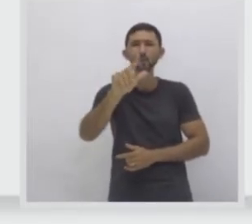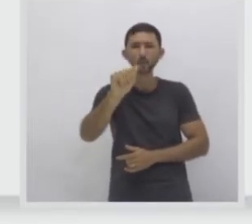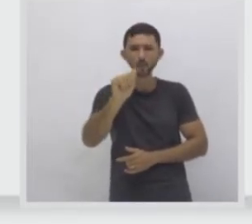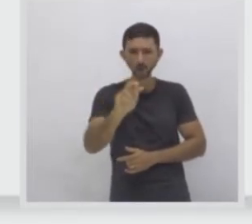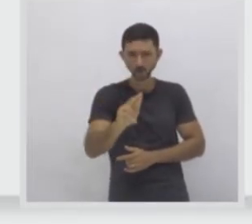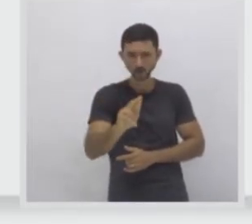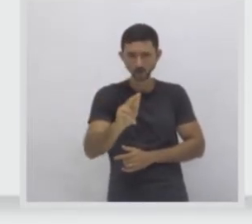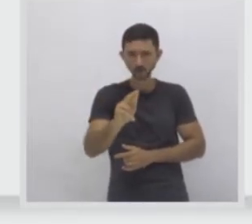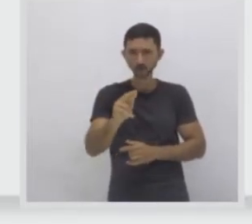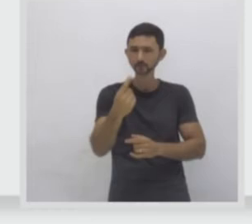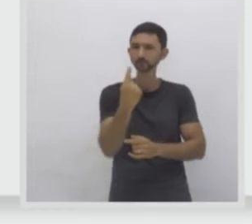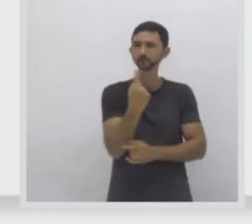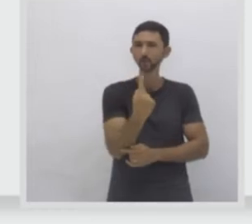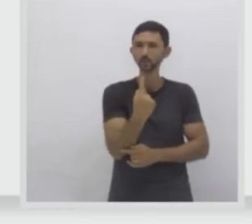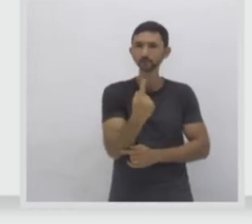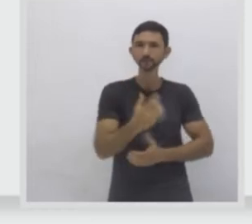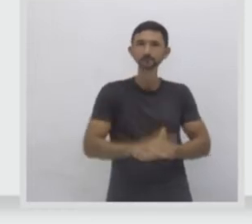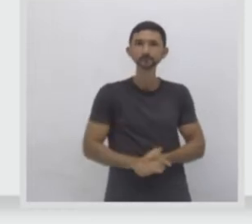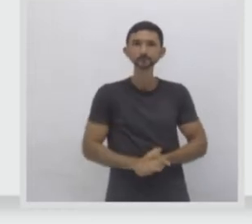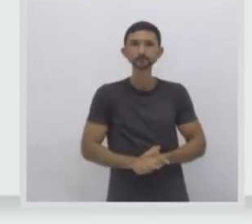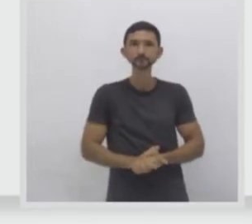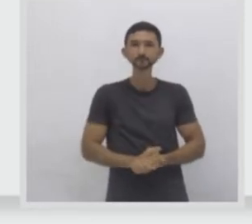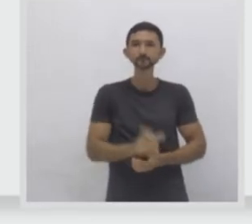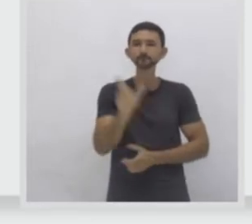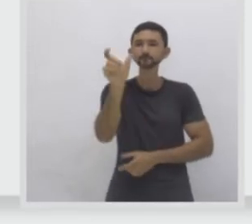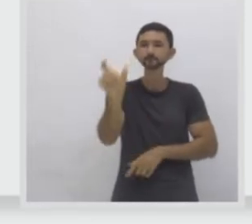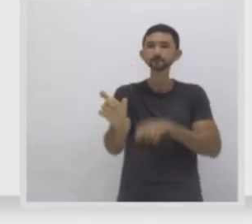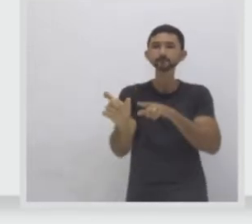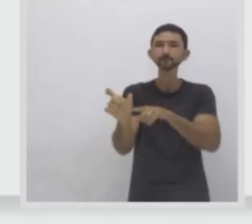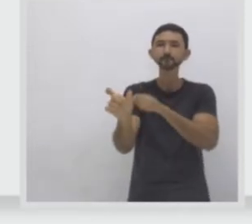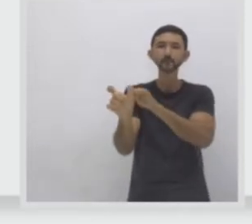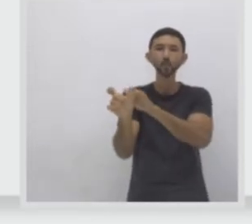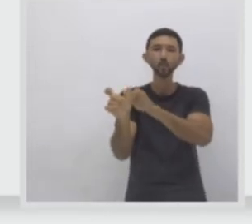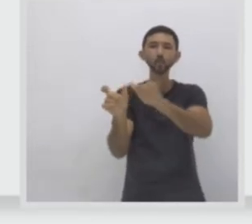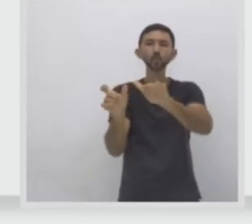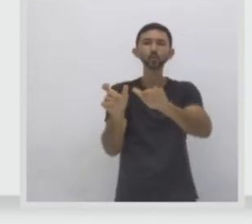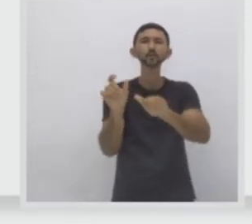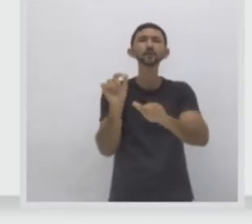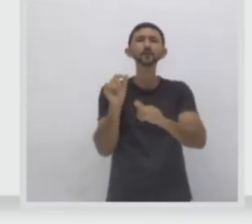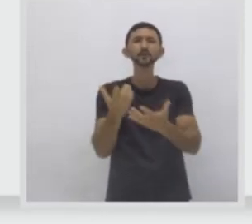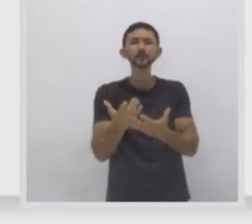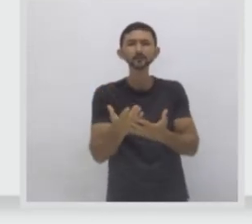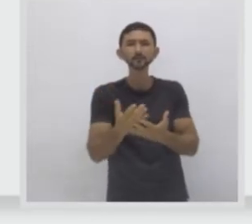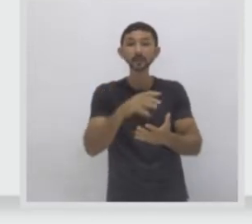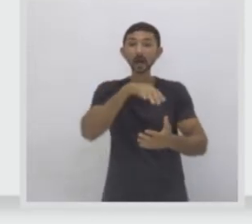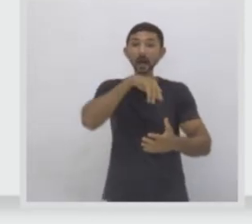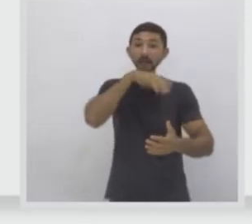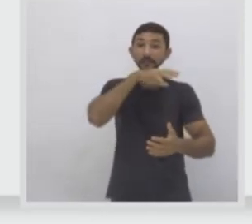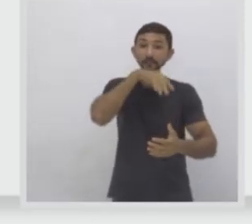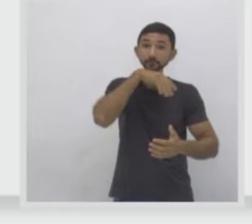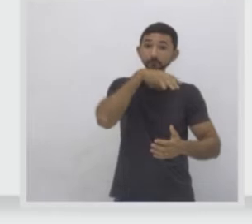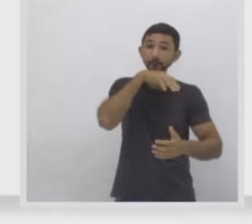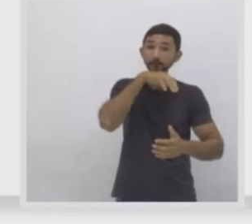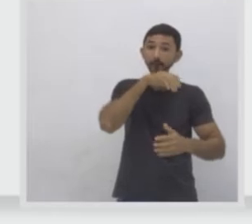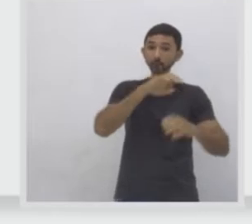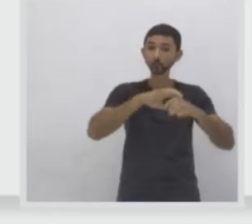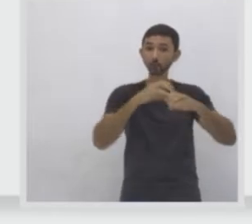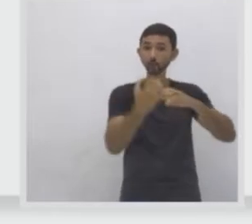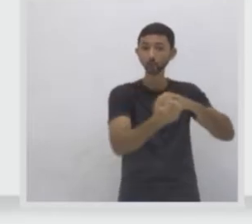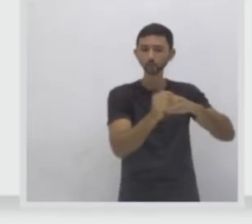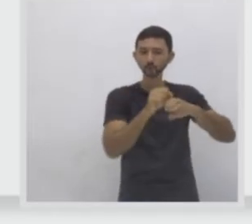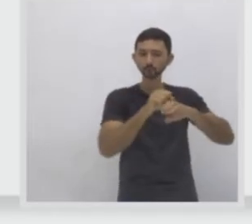como? Quem é o sujeito da frase, né? Quem é que não transmite o coronavírus? Os animais.